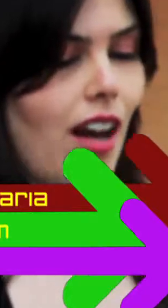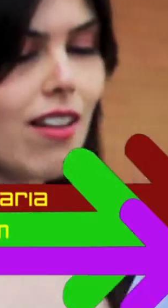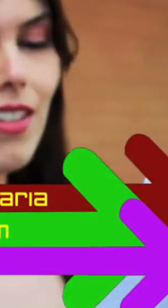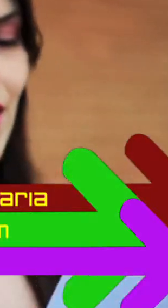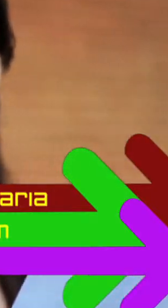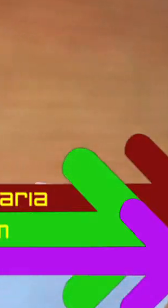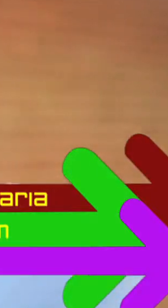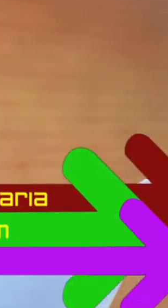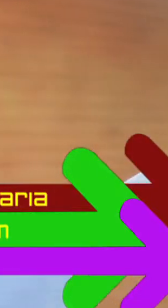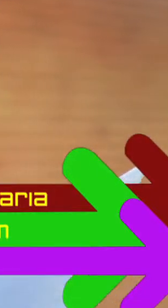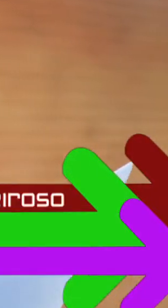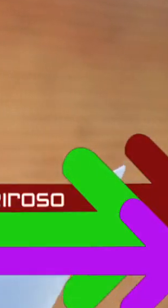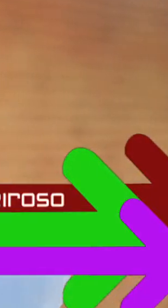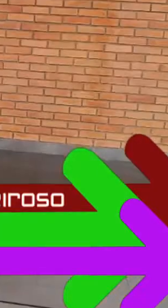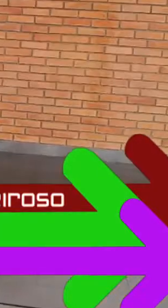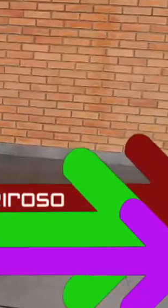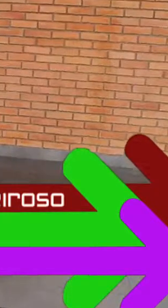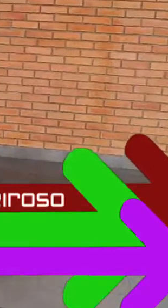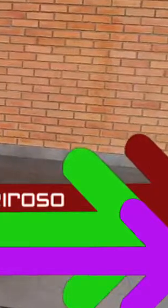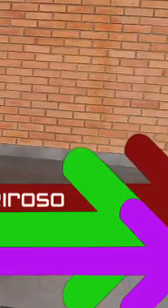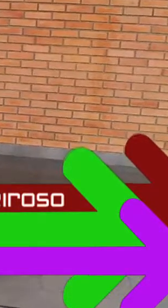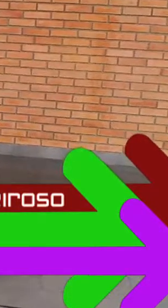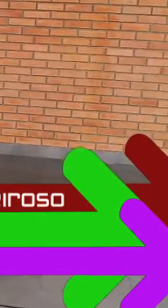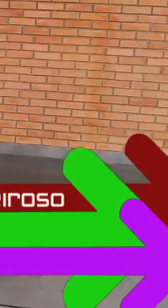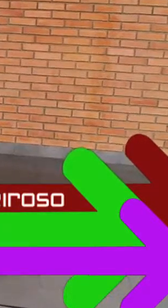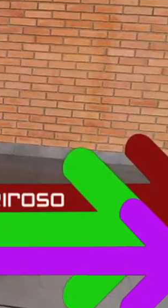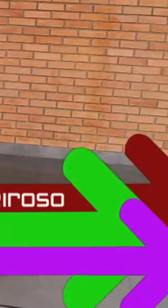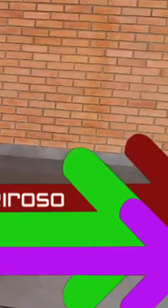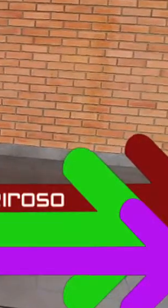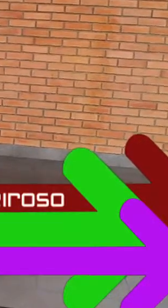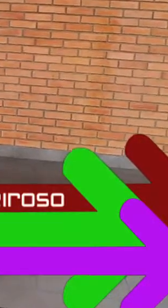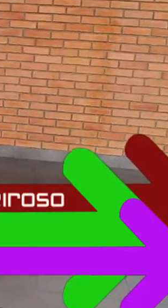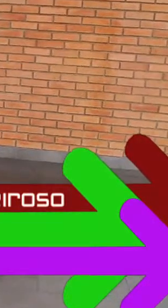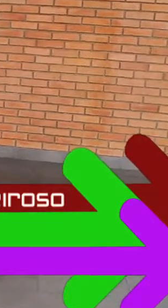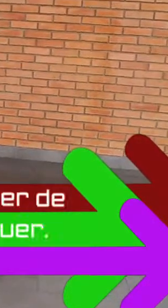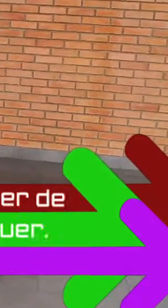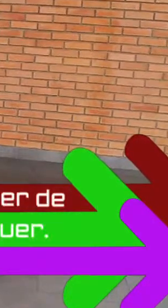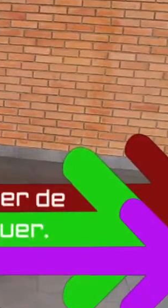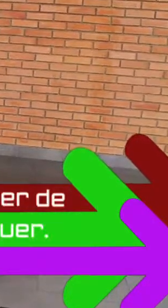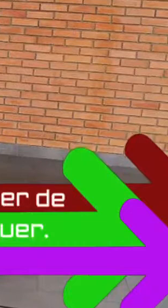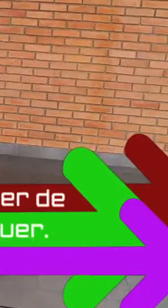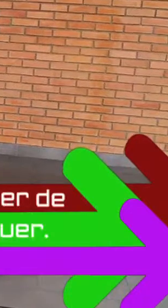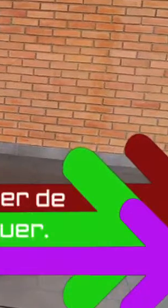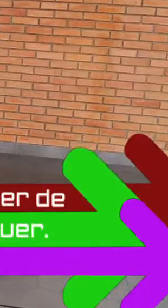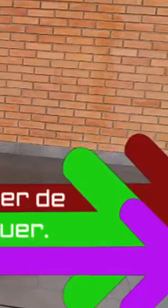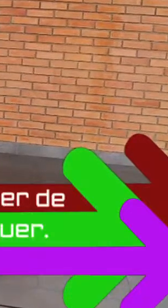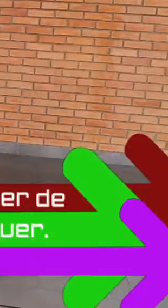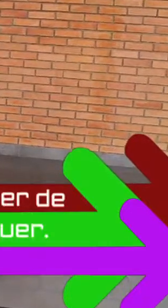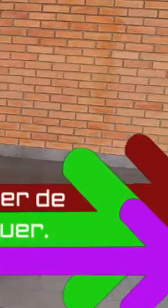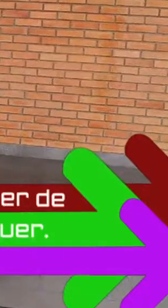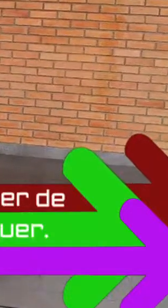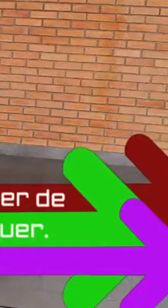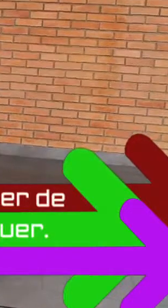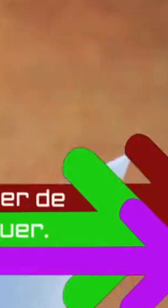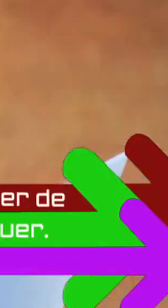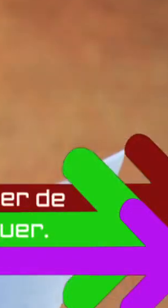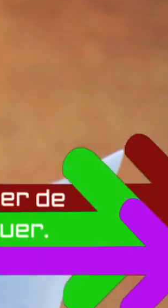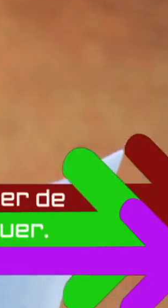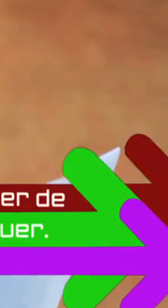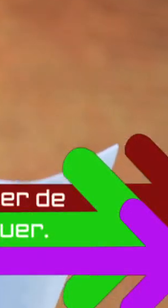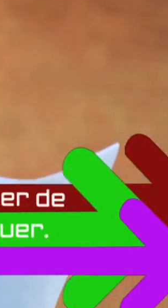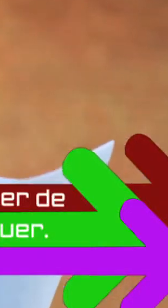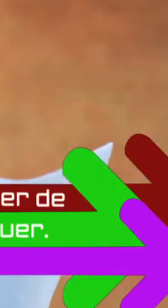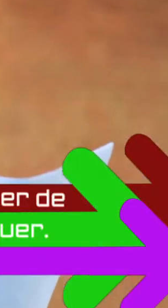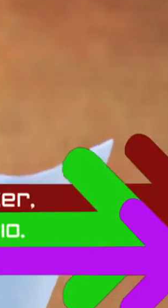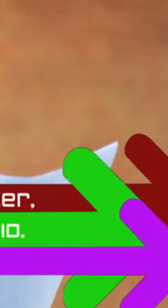filés de carne que estavam na geladeira. Mas a menina ofereceu o bife cheiroso e apetitoso para Pipo e ele, mais uma vez, não quis saber de comer